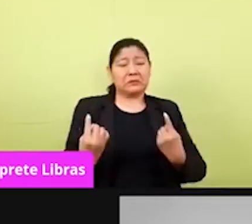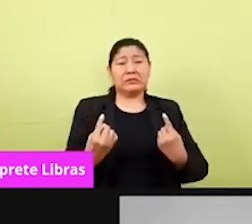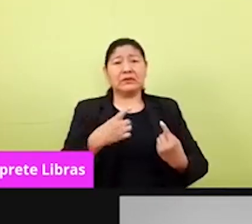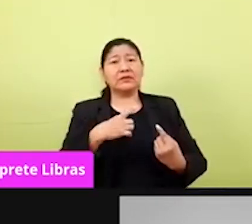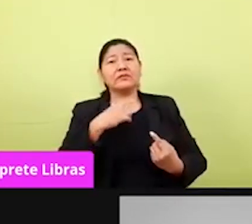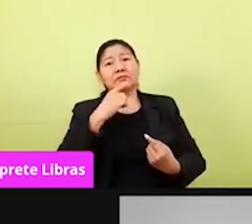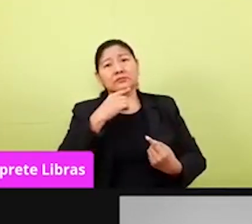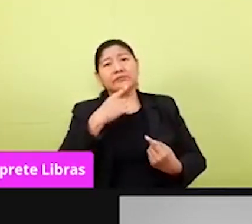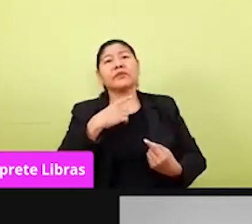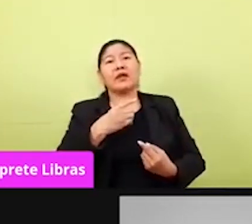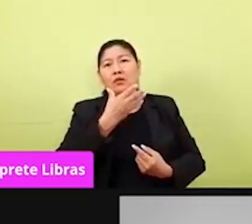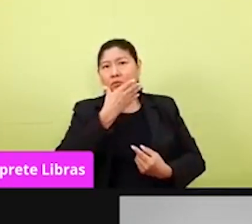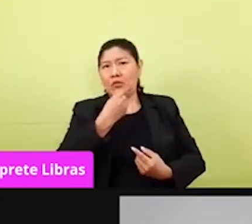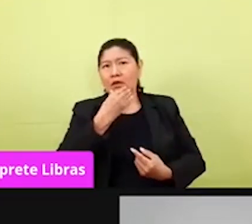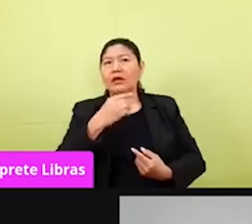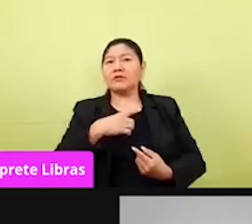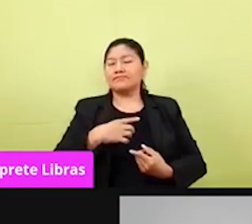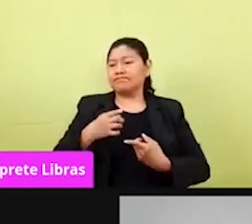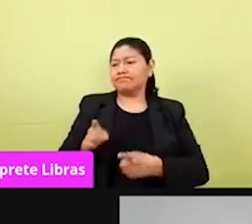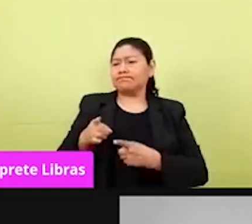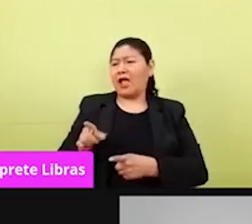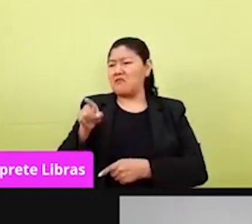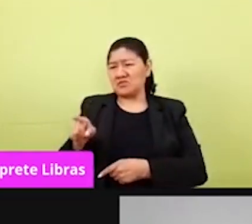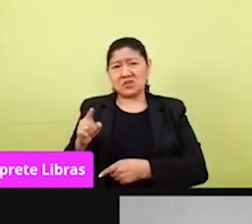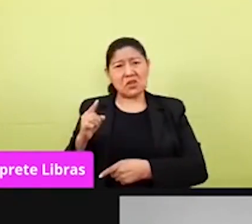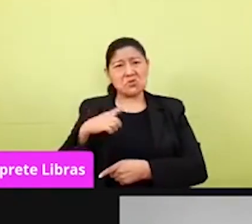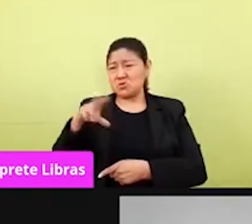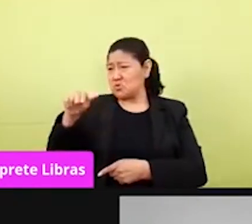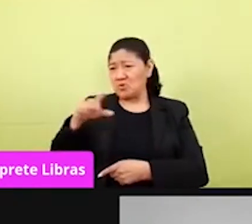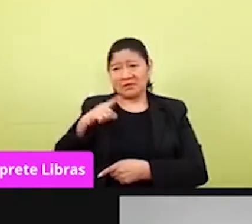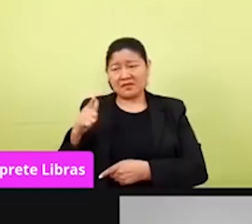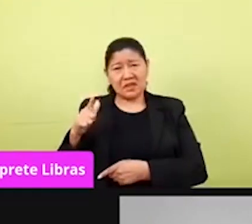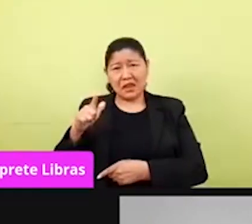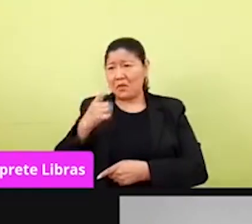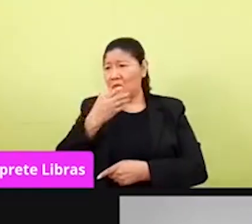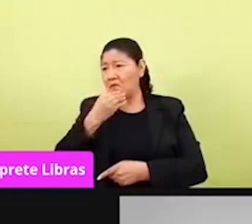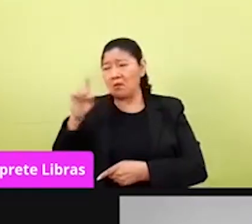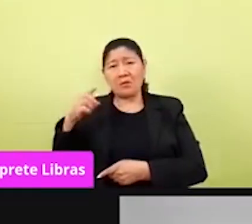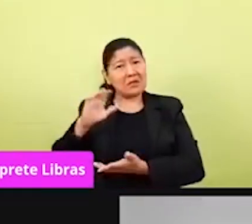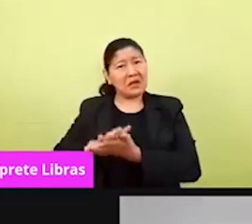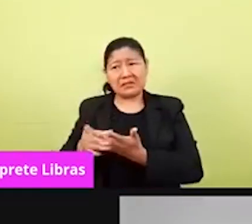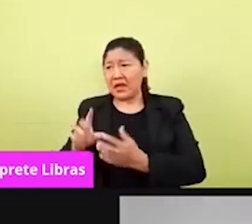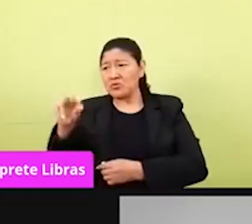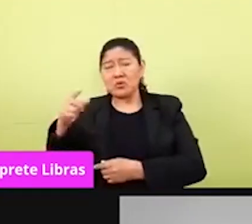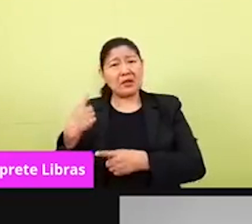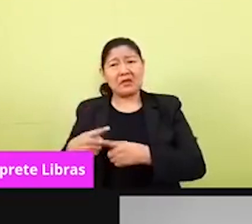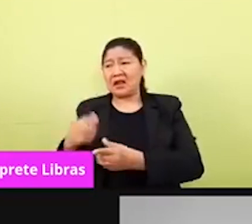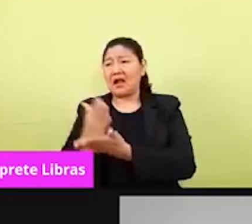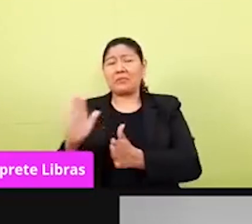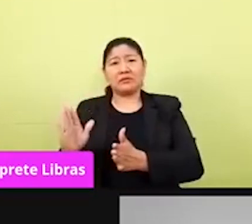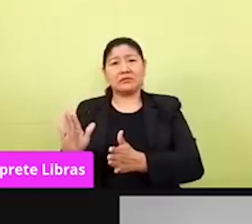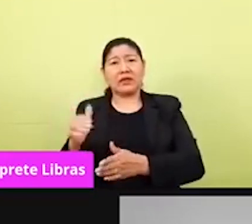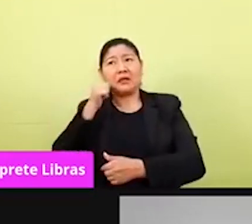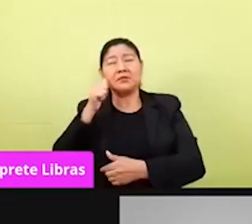na cabeça dela, né, nunca mais você vai achar alguém que goste de você, que te queira, enfim. Agora,